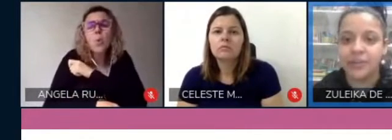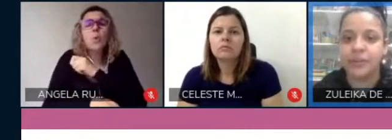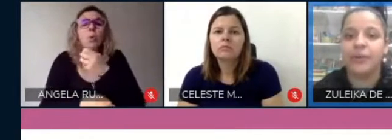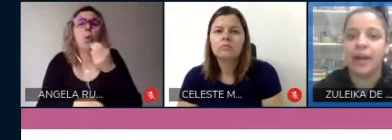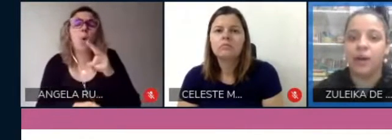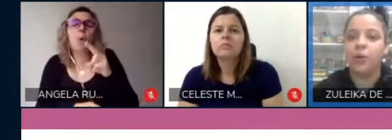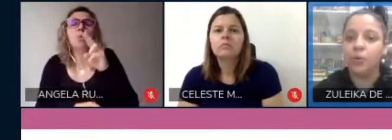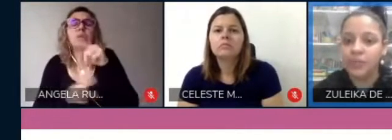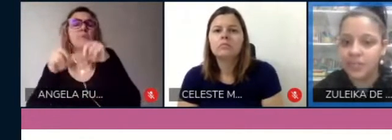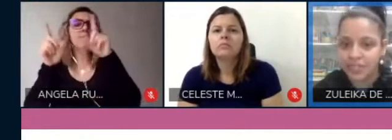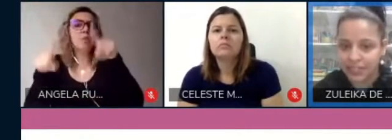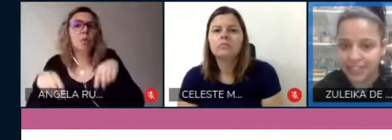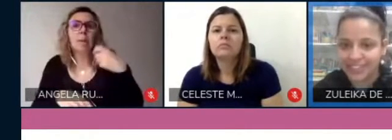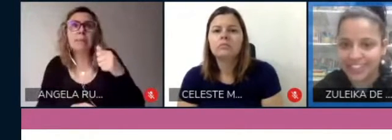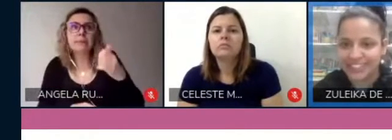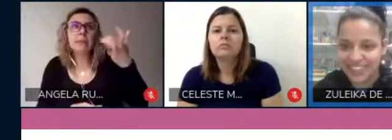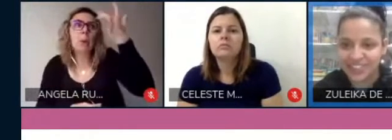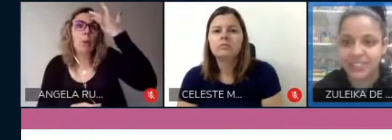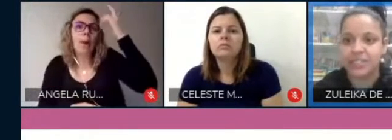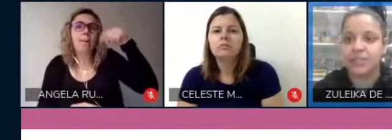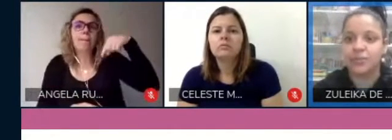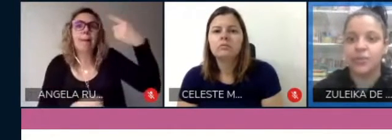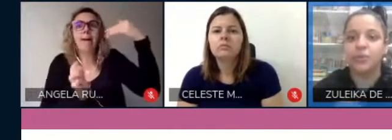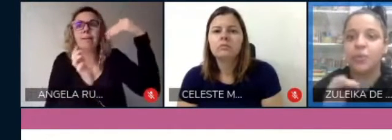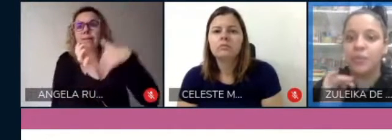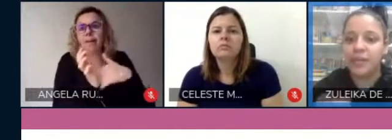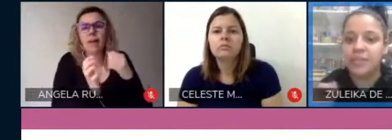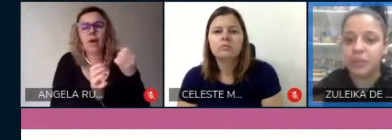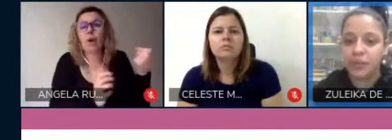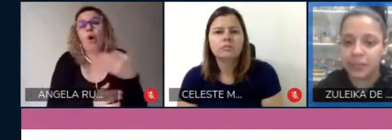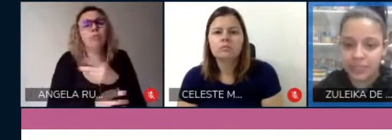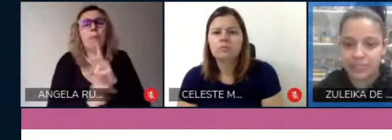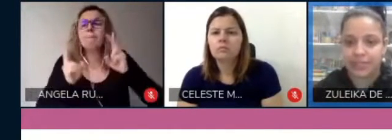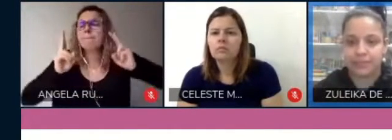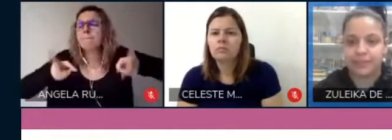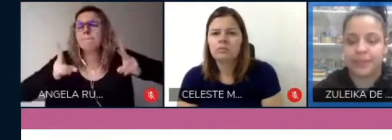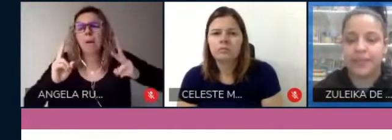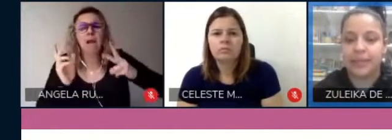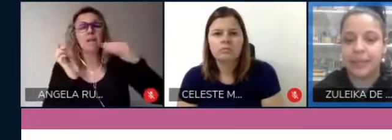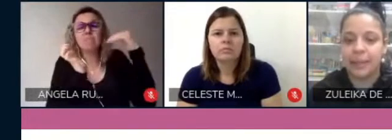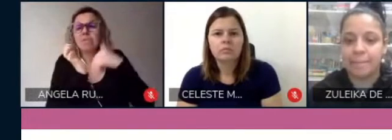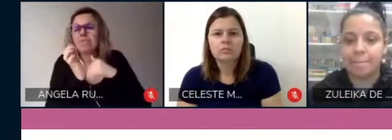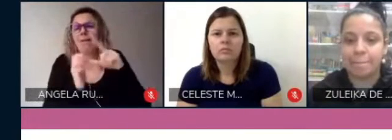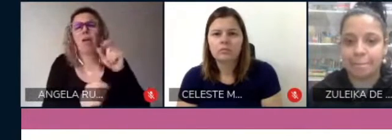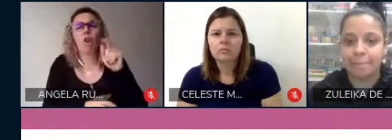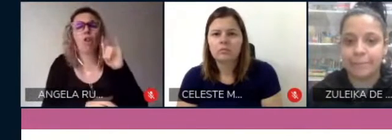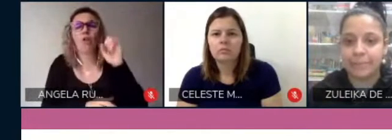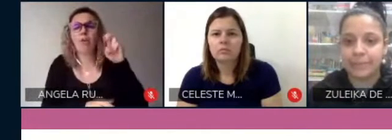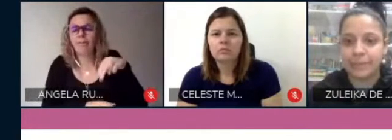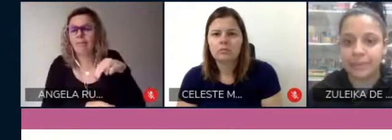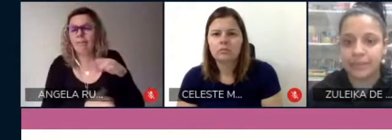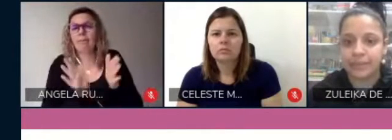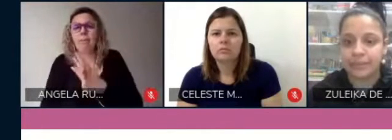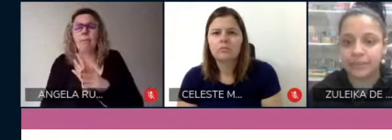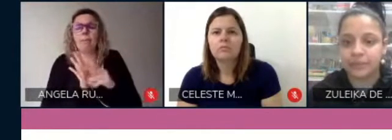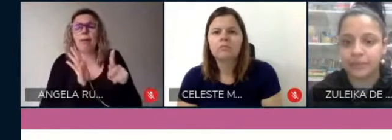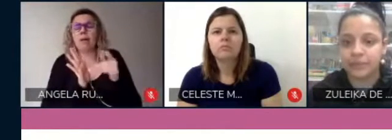é necessário decorar outra senha, tá? Vocês usam o mesmo login e senha.